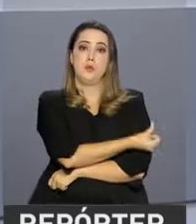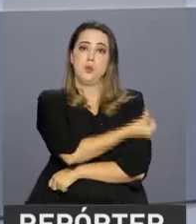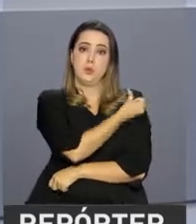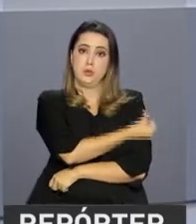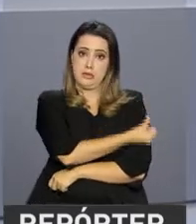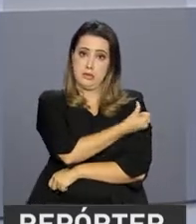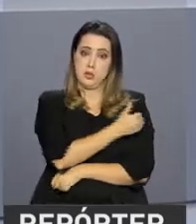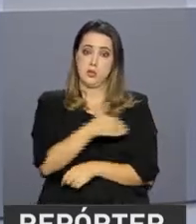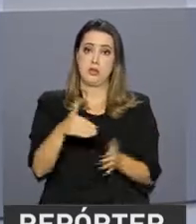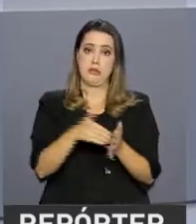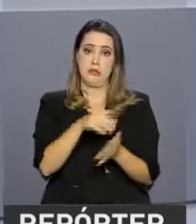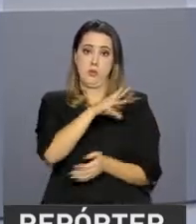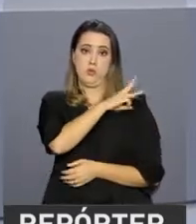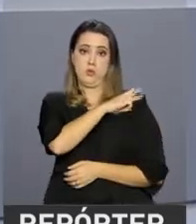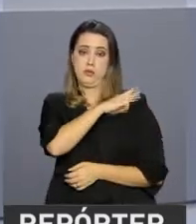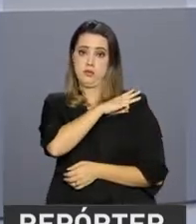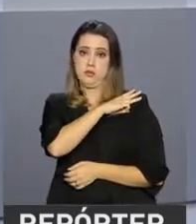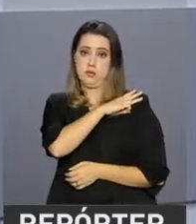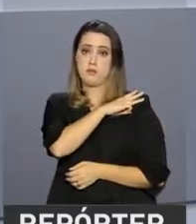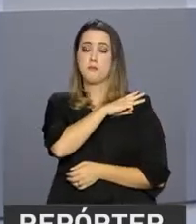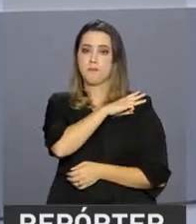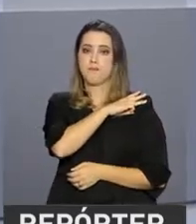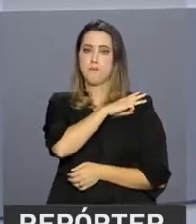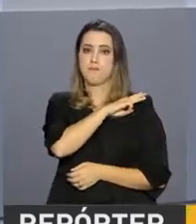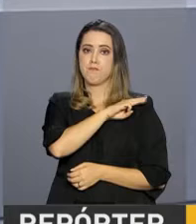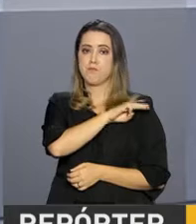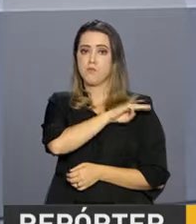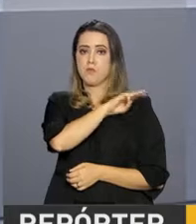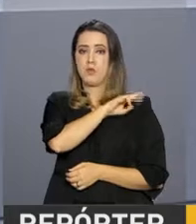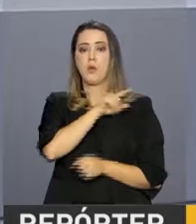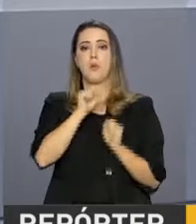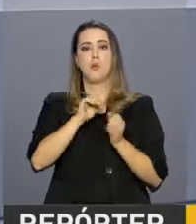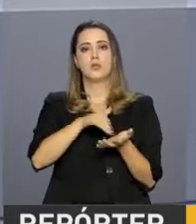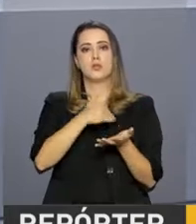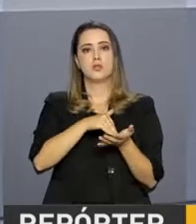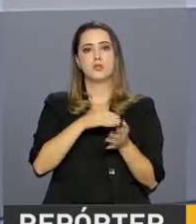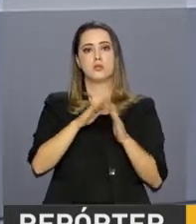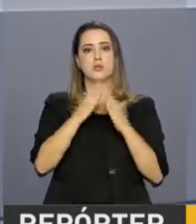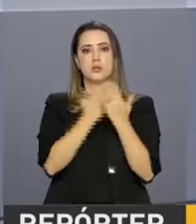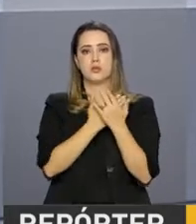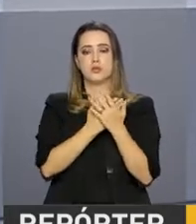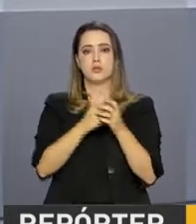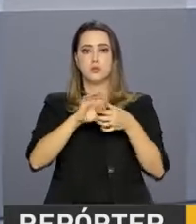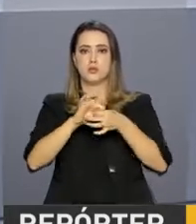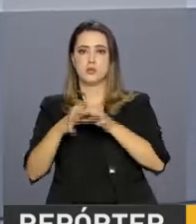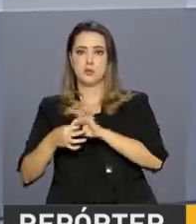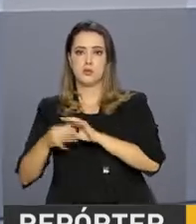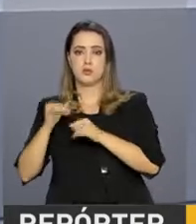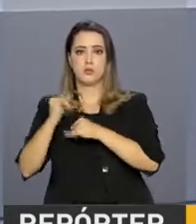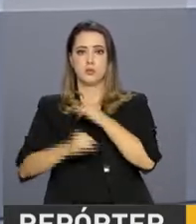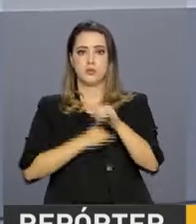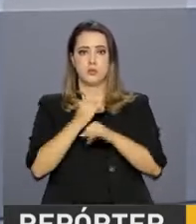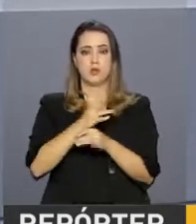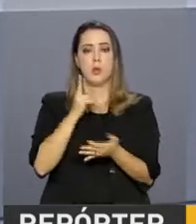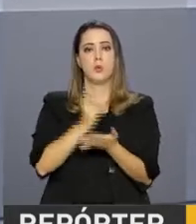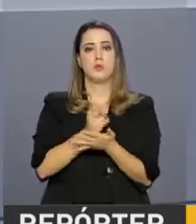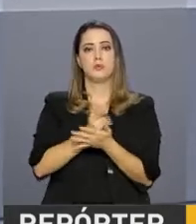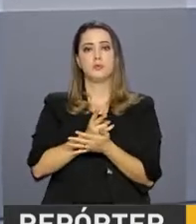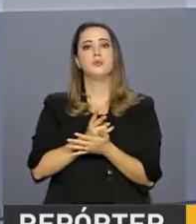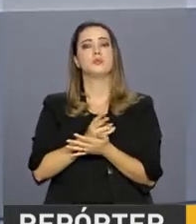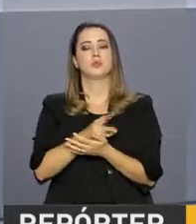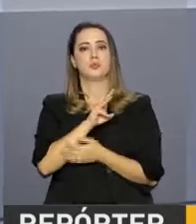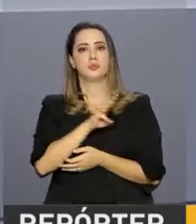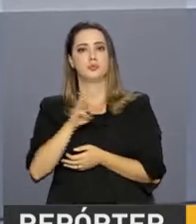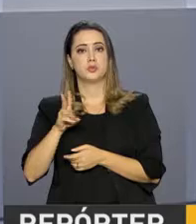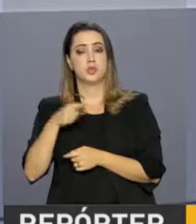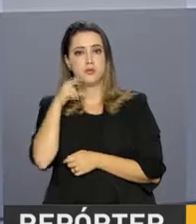ao 3º ano do ensino médio podem ser inscritos pelas escolas na página da olimpíada na internet e no mesmo site estão disponíveis